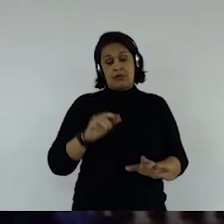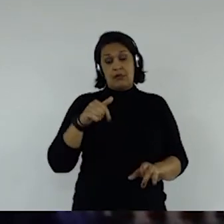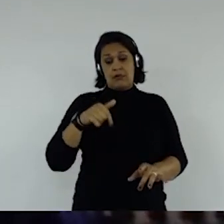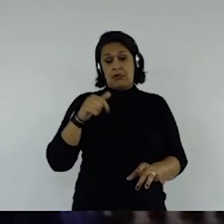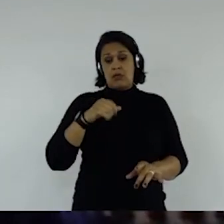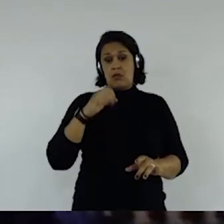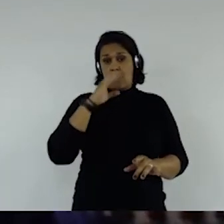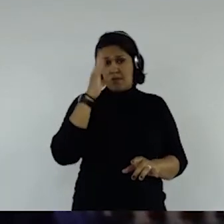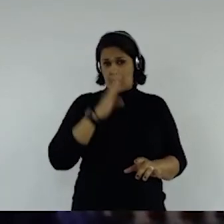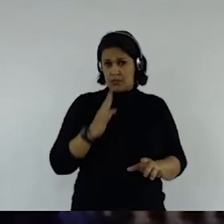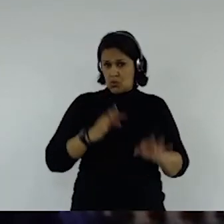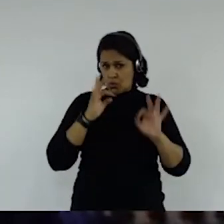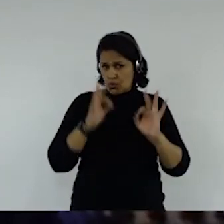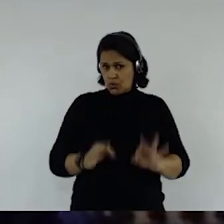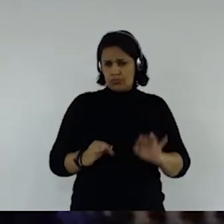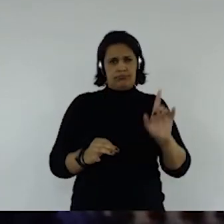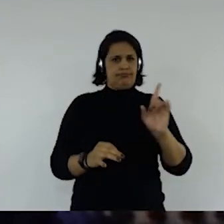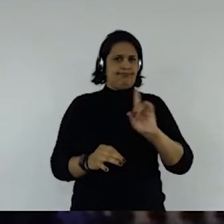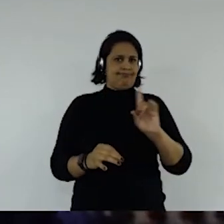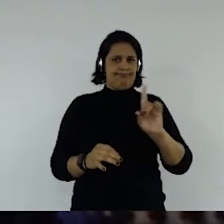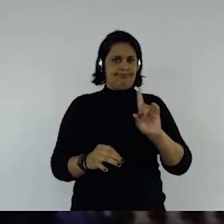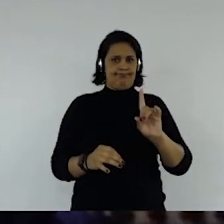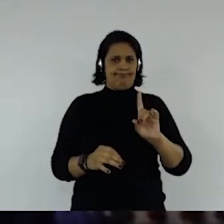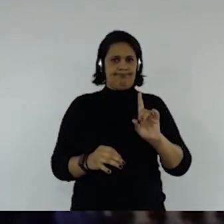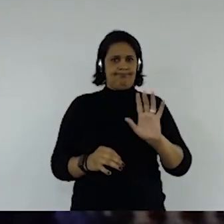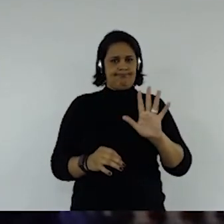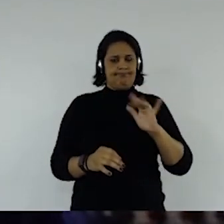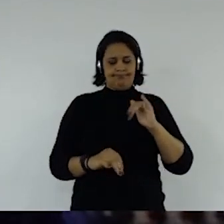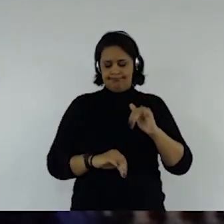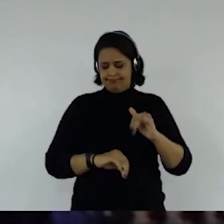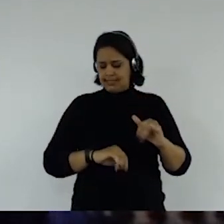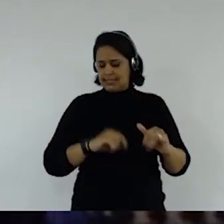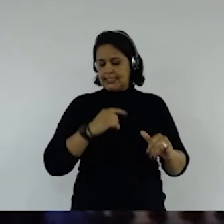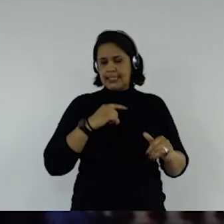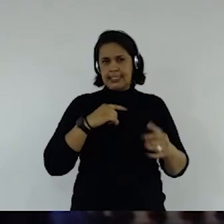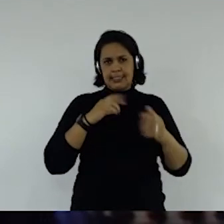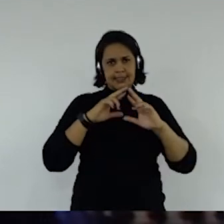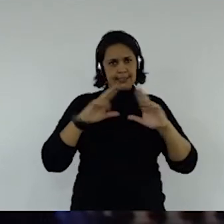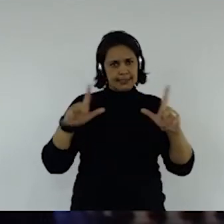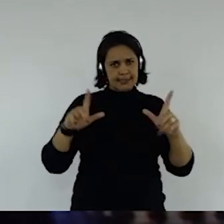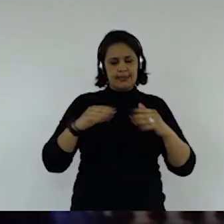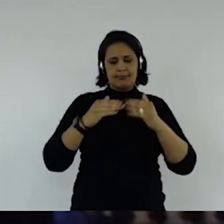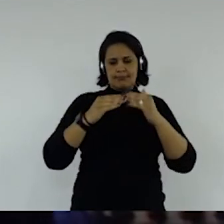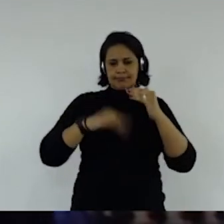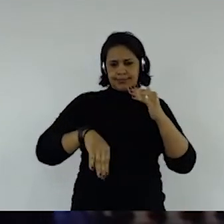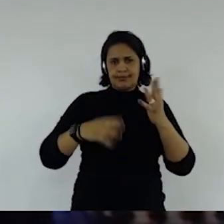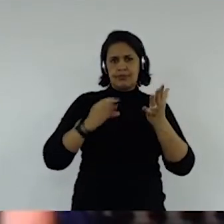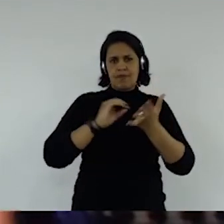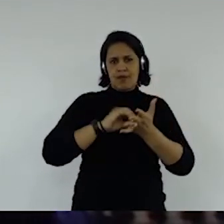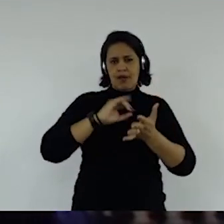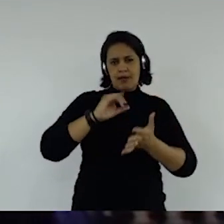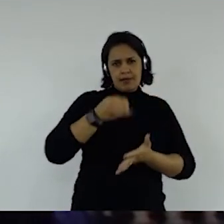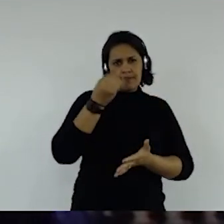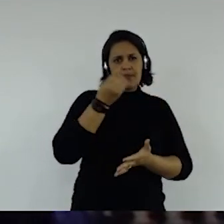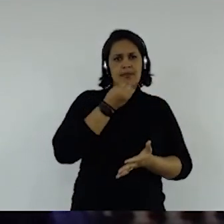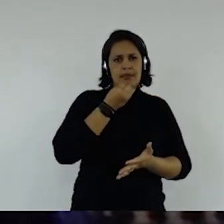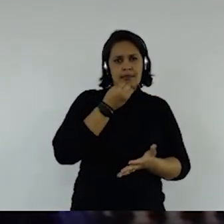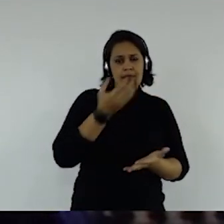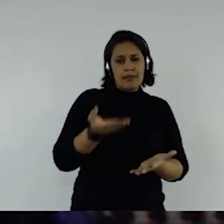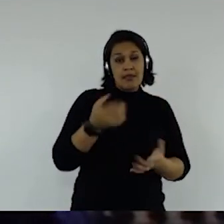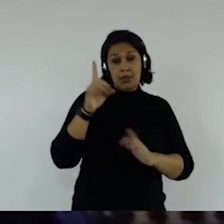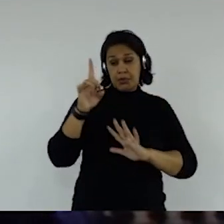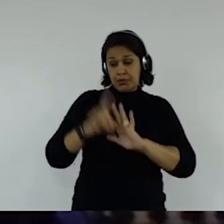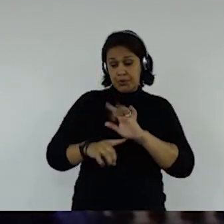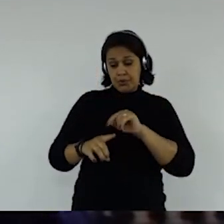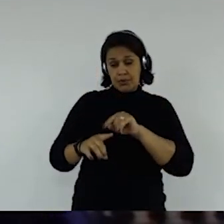país justo, é um país em que há muita desigualdade, há muita falta de oportunidade, e o direito ele tem uma